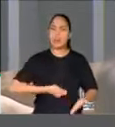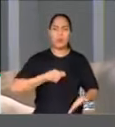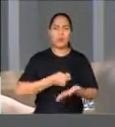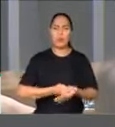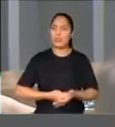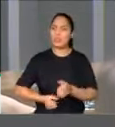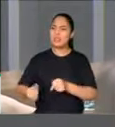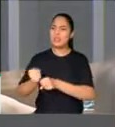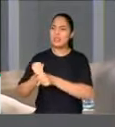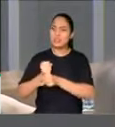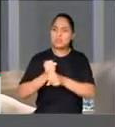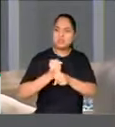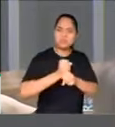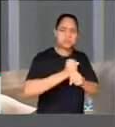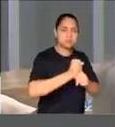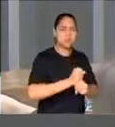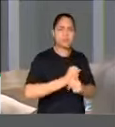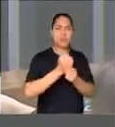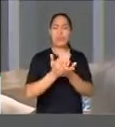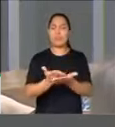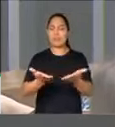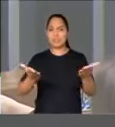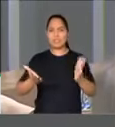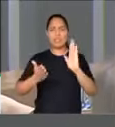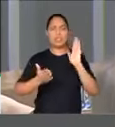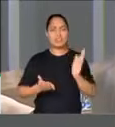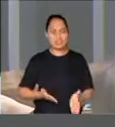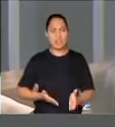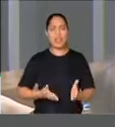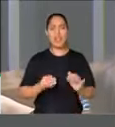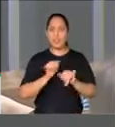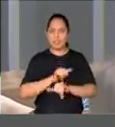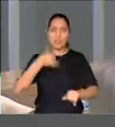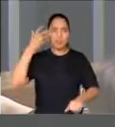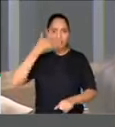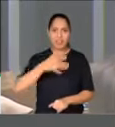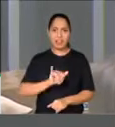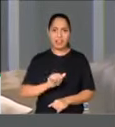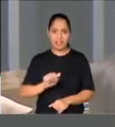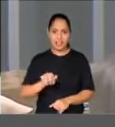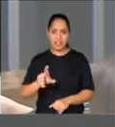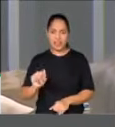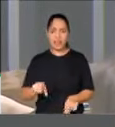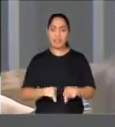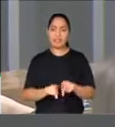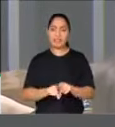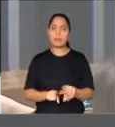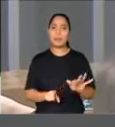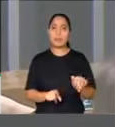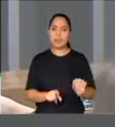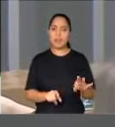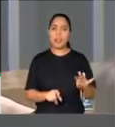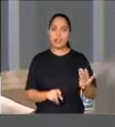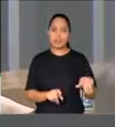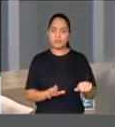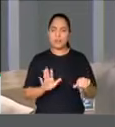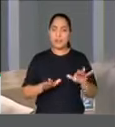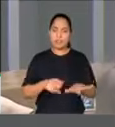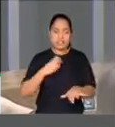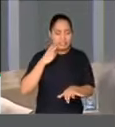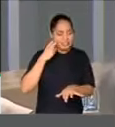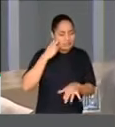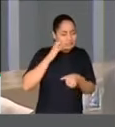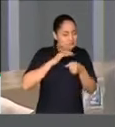anos. Vocês aqui agora falaram, né, a Yara, a Fátima, da luta, do constrangimento que passaram